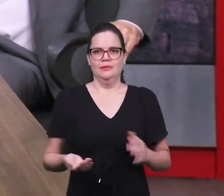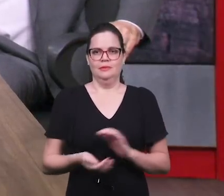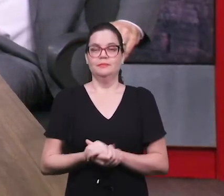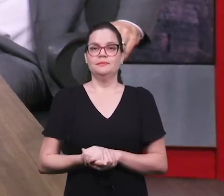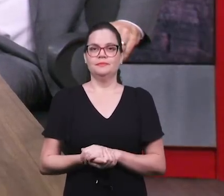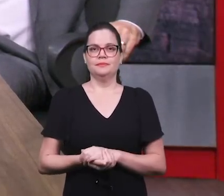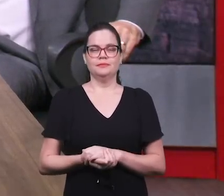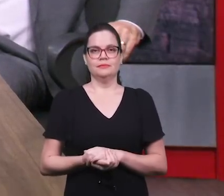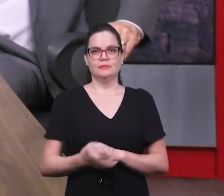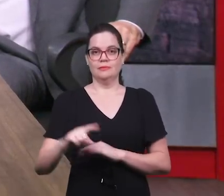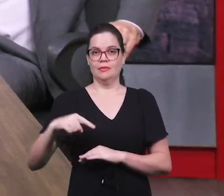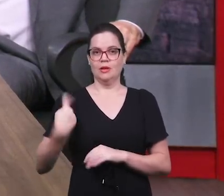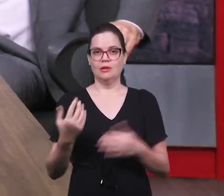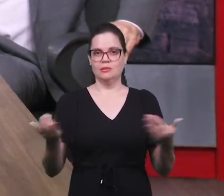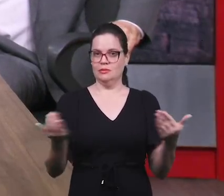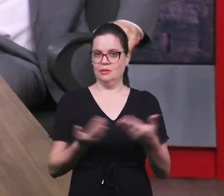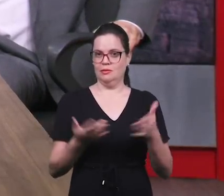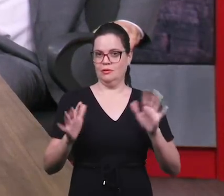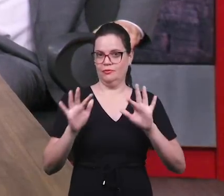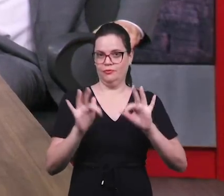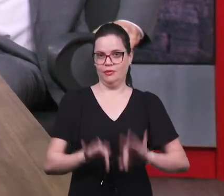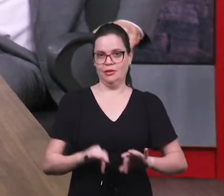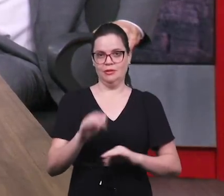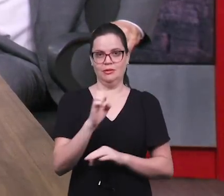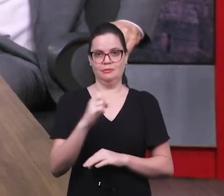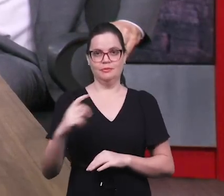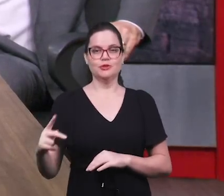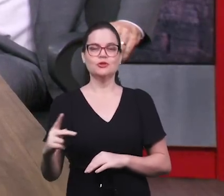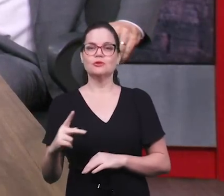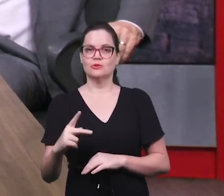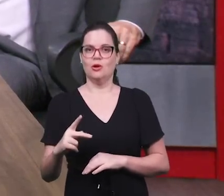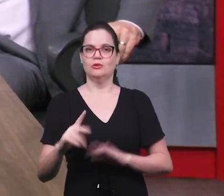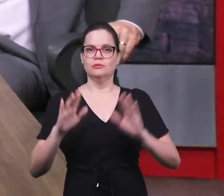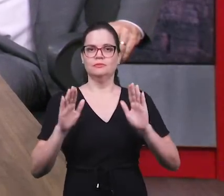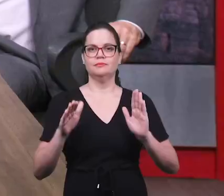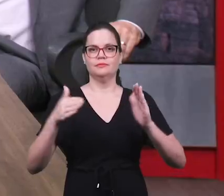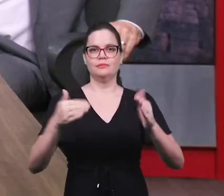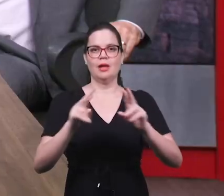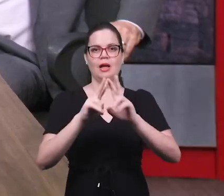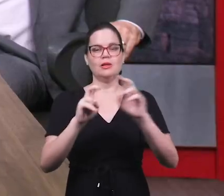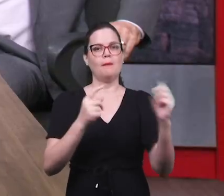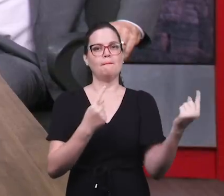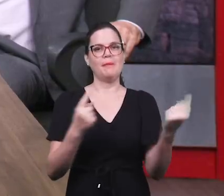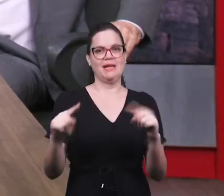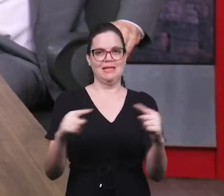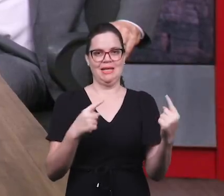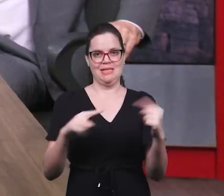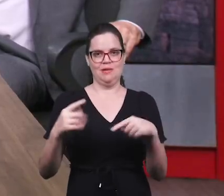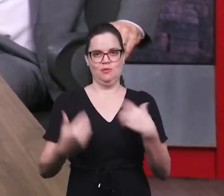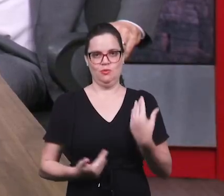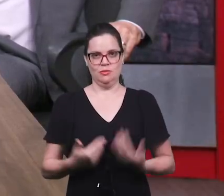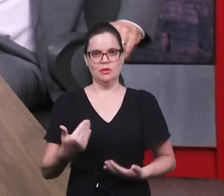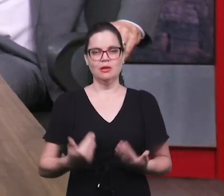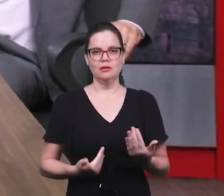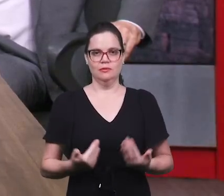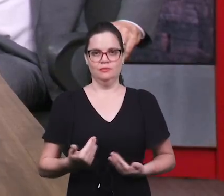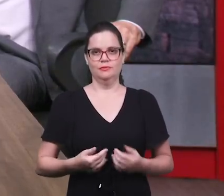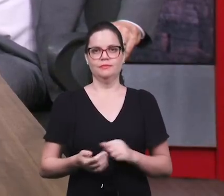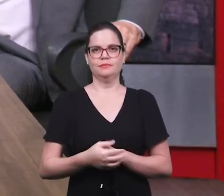nós estamos chegando ao final deste episódio que se concentrou nas perseguições ao servo de Deus. Nós tivemos